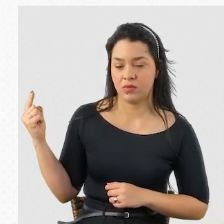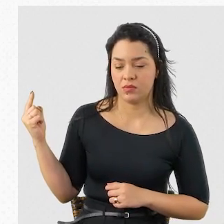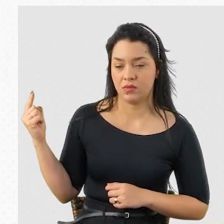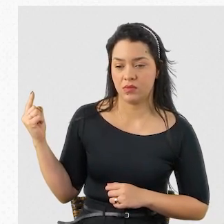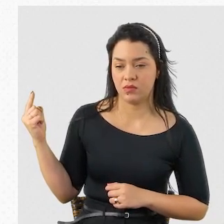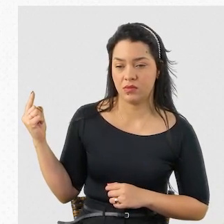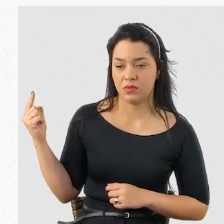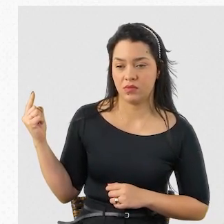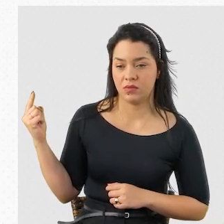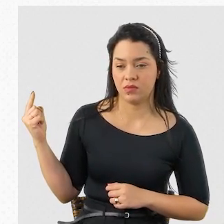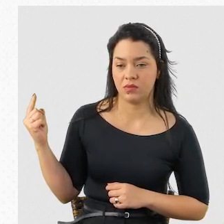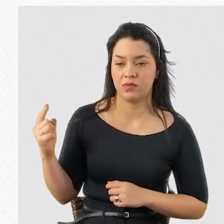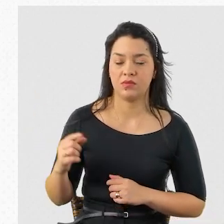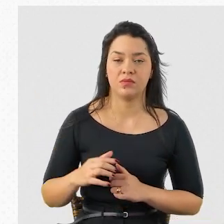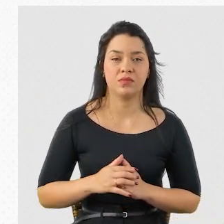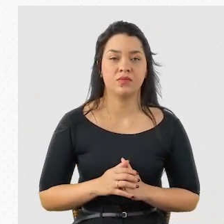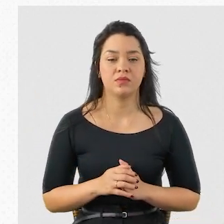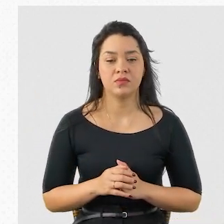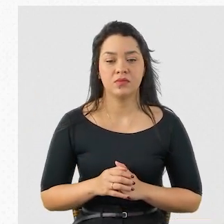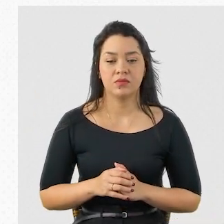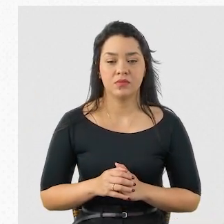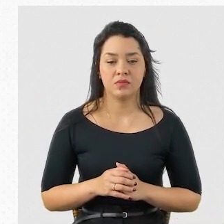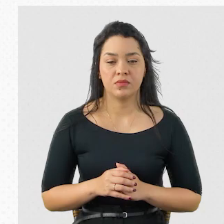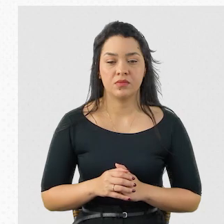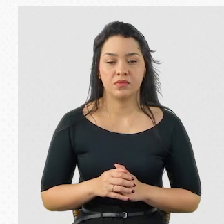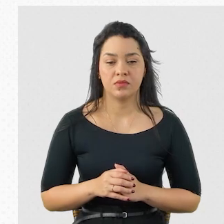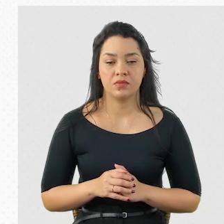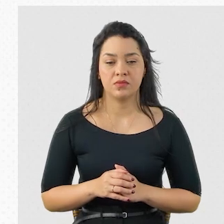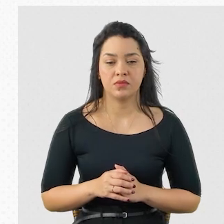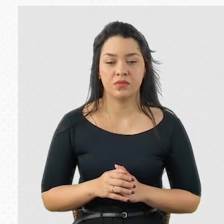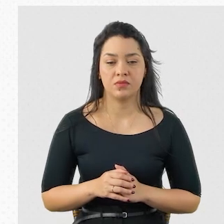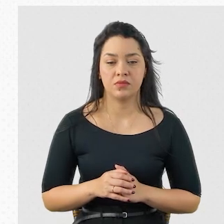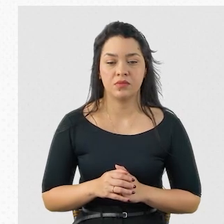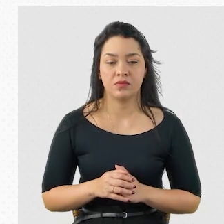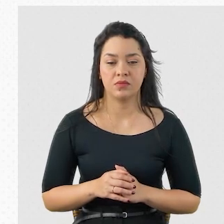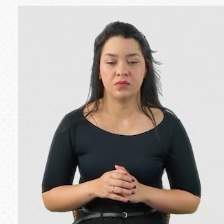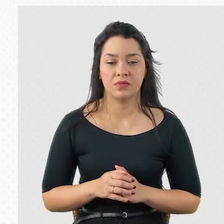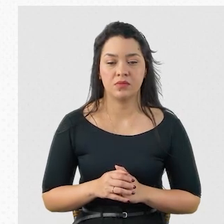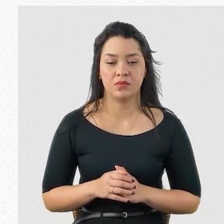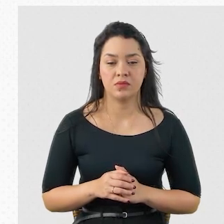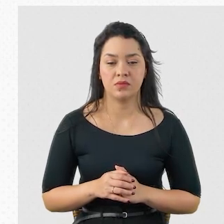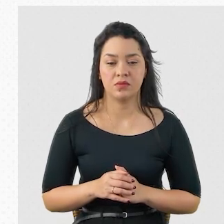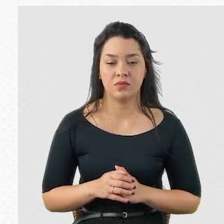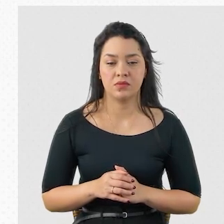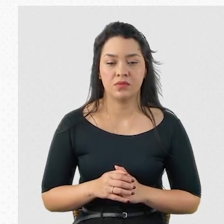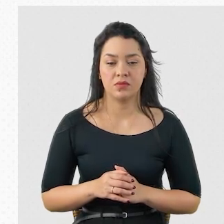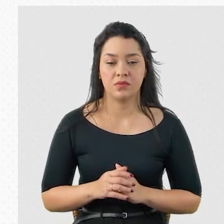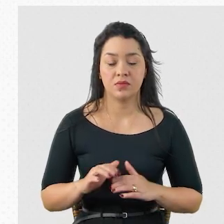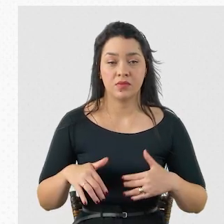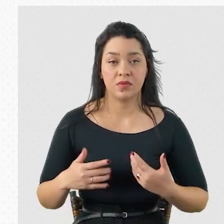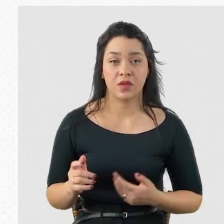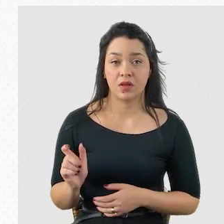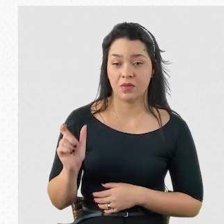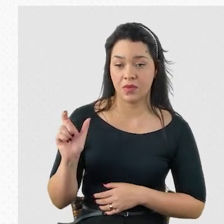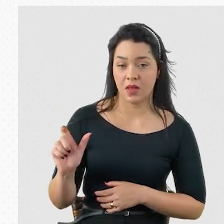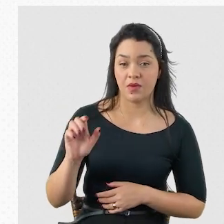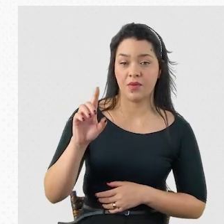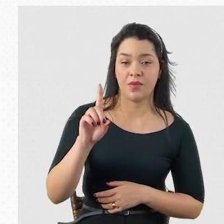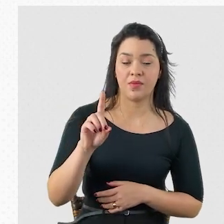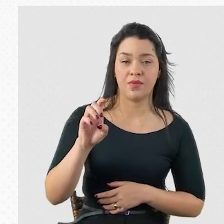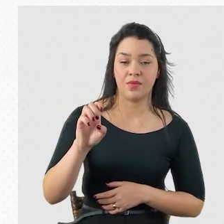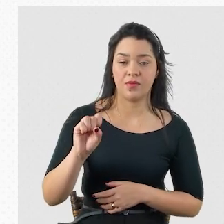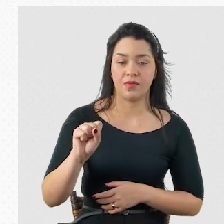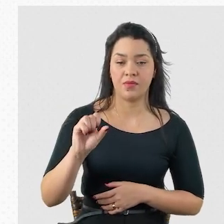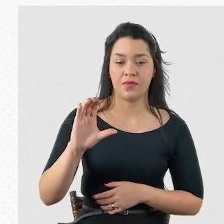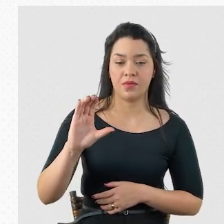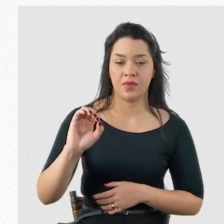dos saberes que foram e que ainda são marginalizados desde o período colonial. Então, a palavra é descoloniza. A